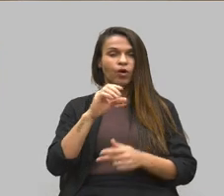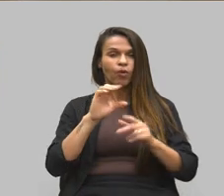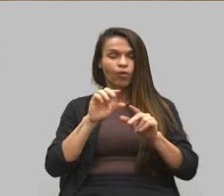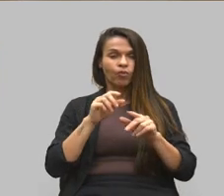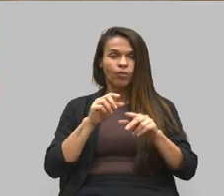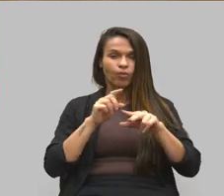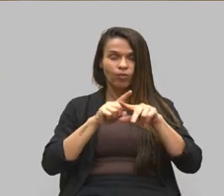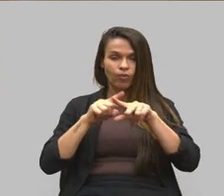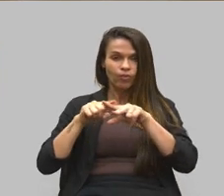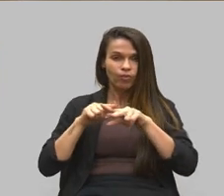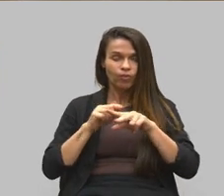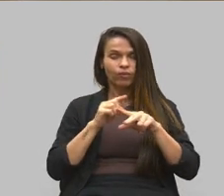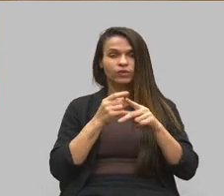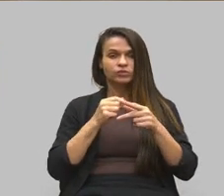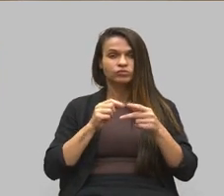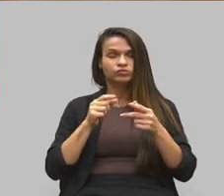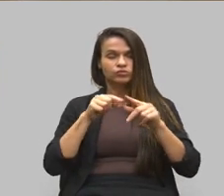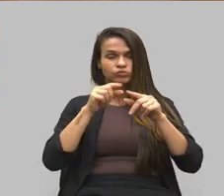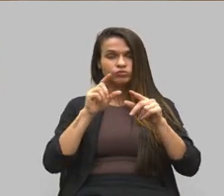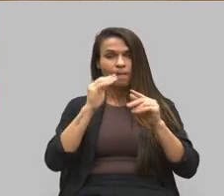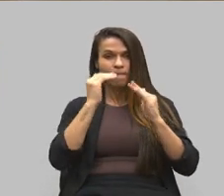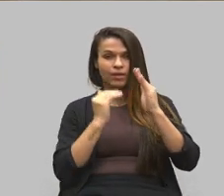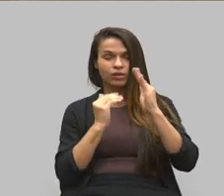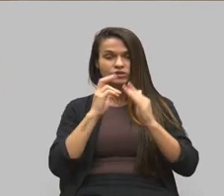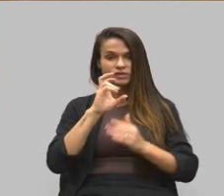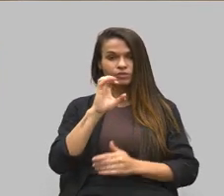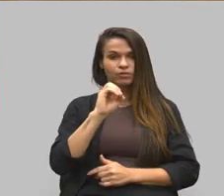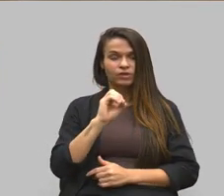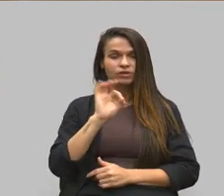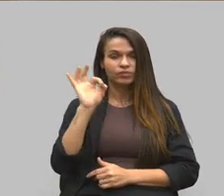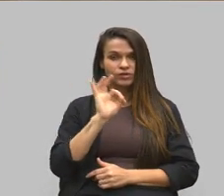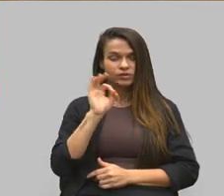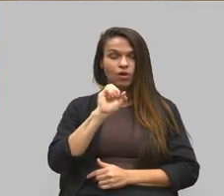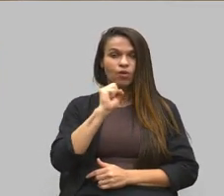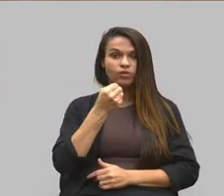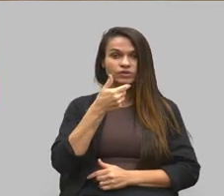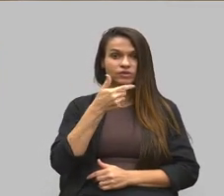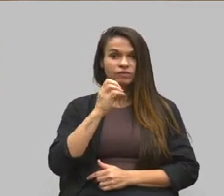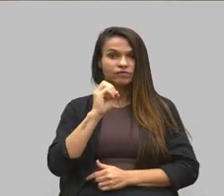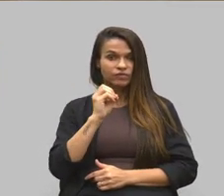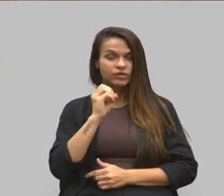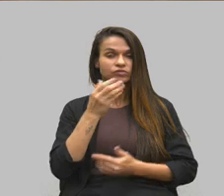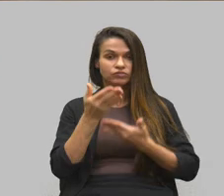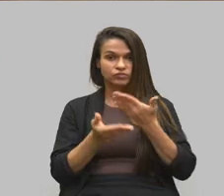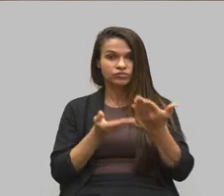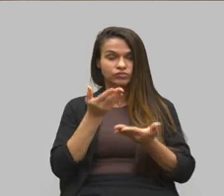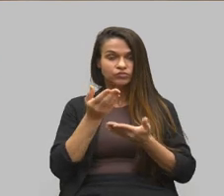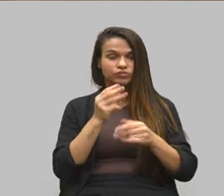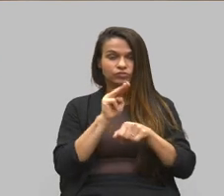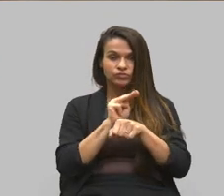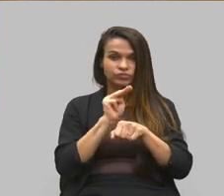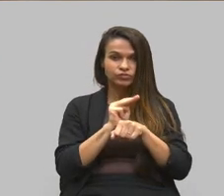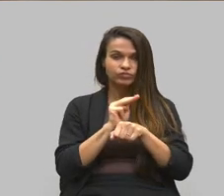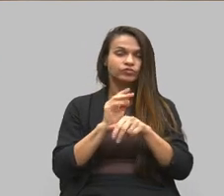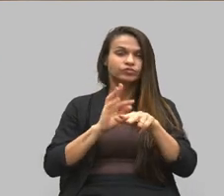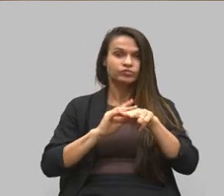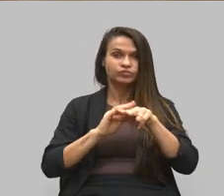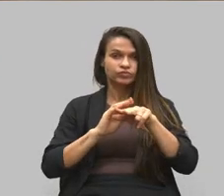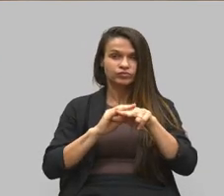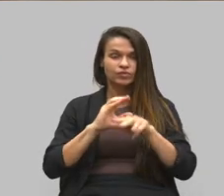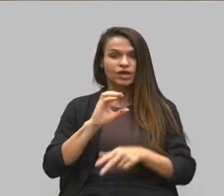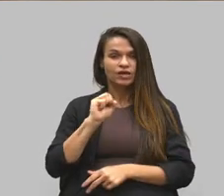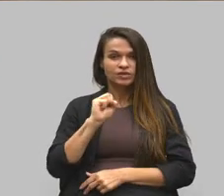capacidade Vital menor do que 50% 820 consultas de monitoramento de pacientes com fibrose cística e